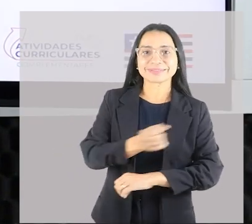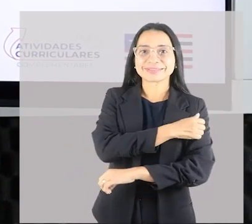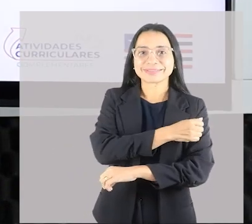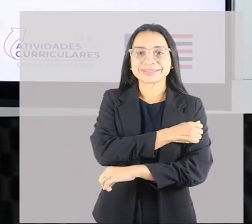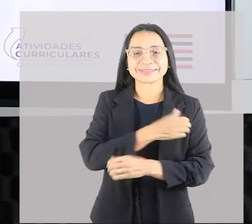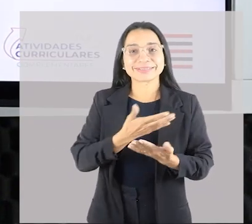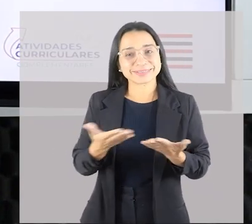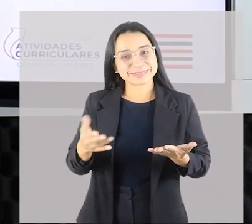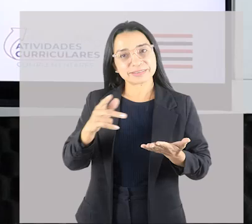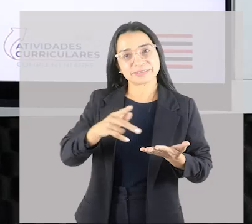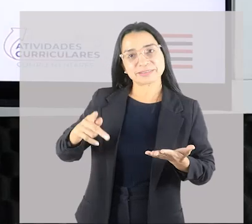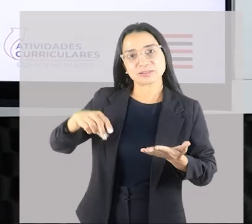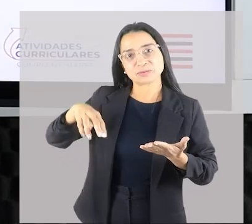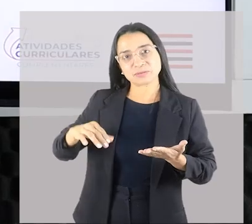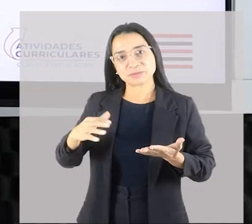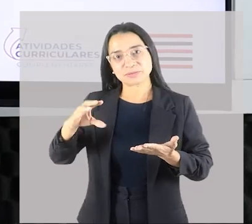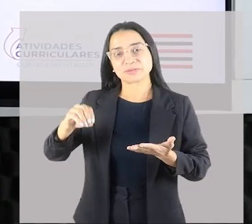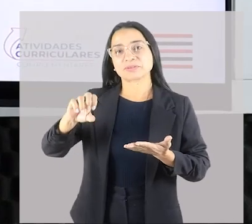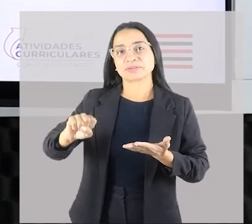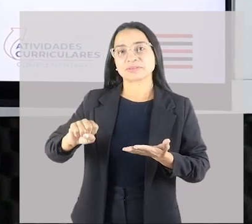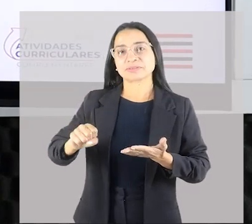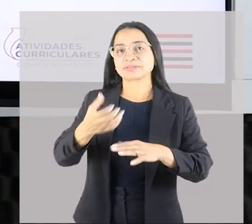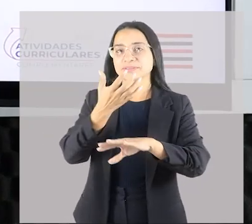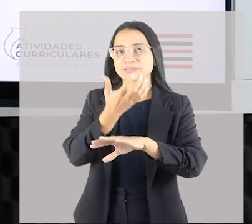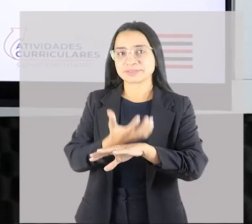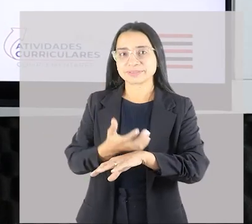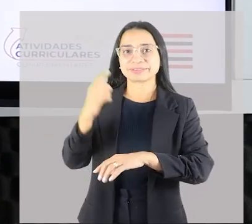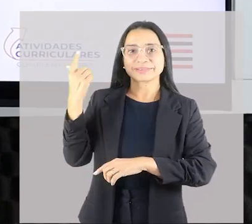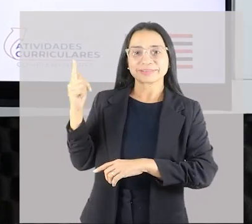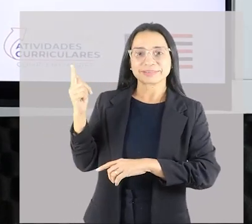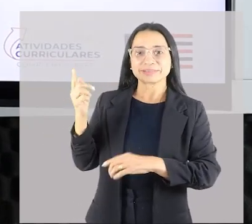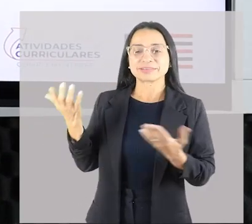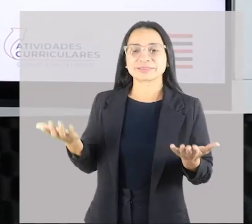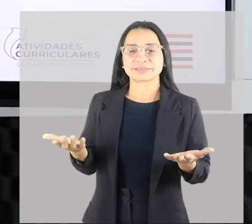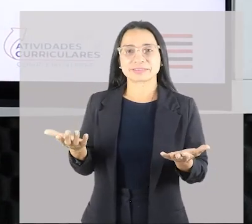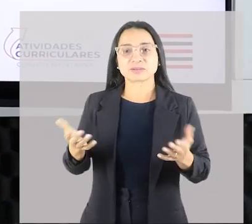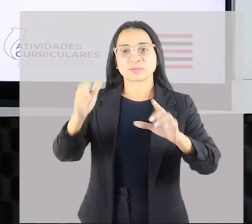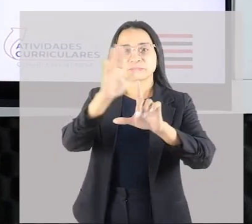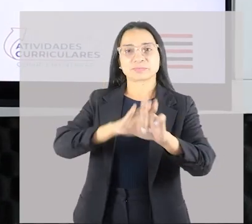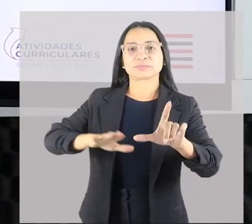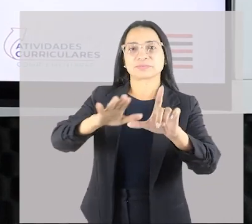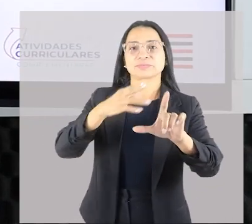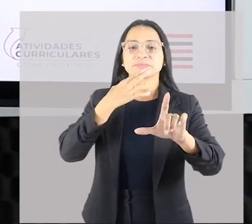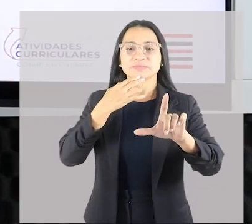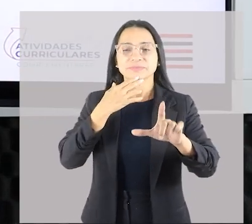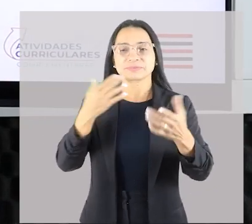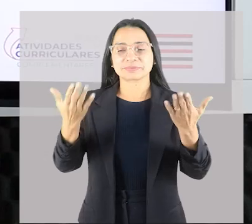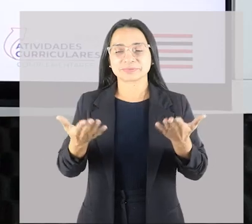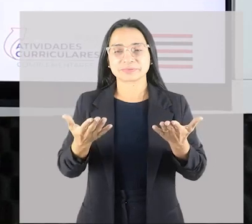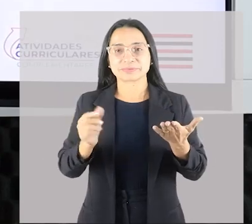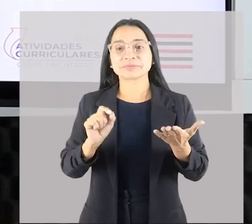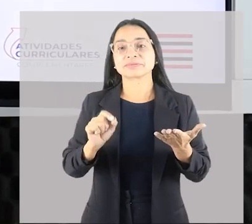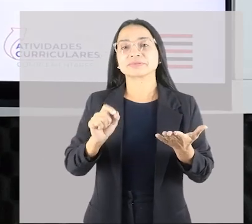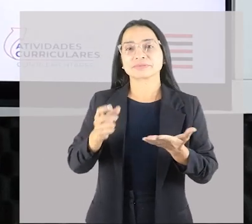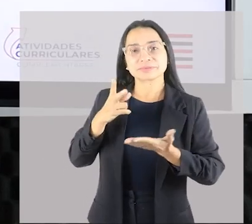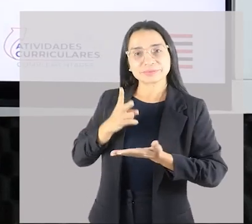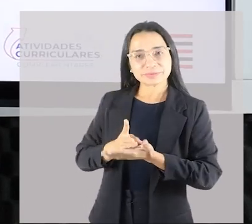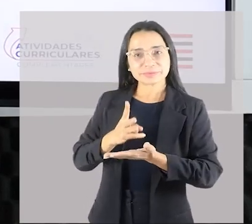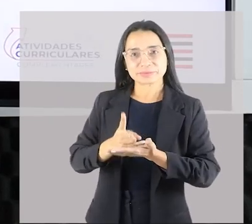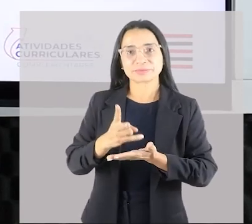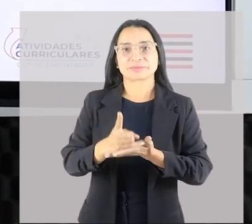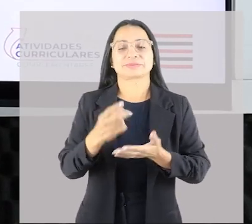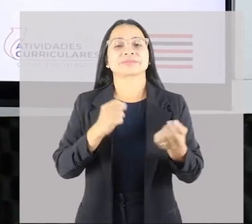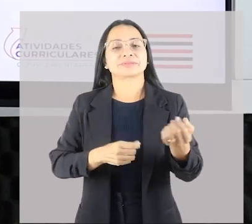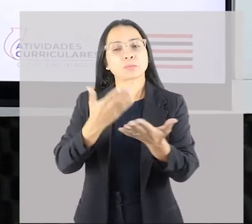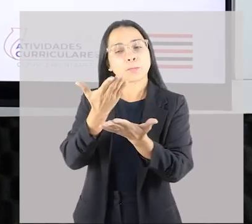Fala, meu estudante, professor Marcos Vinícius na área, teu professor de Geografia da plataforma Gonçalves Dias, para dar